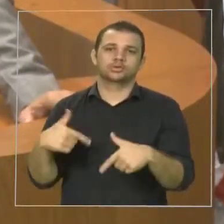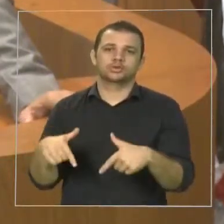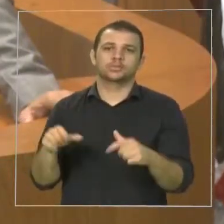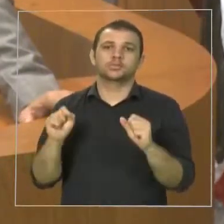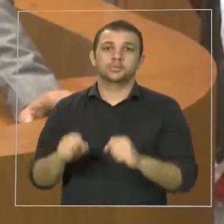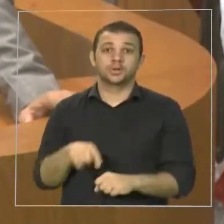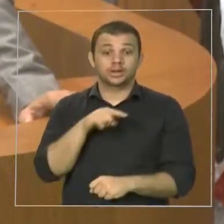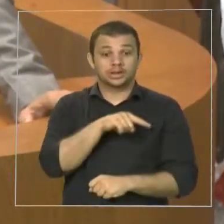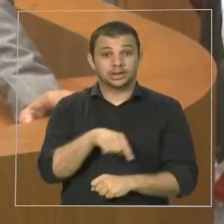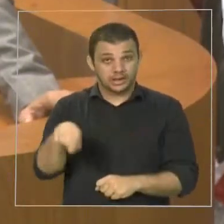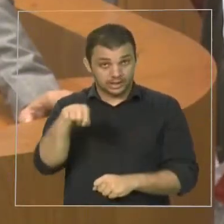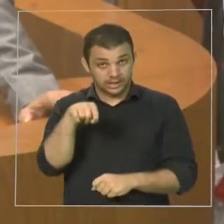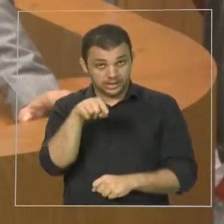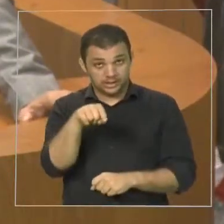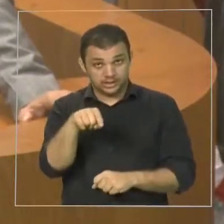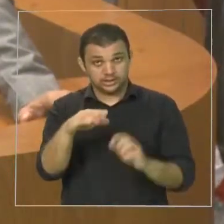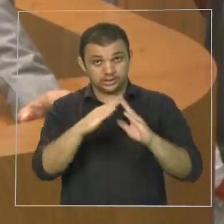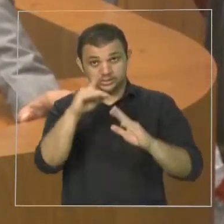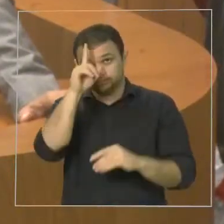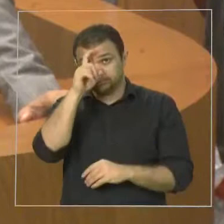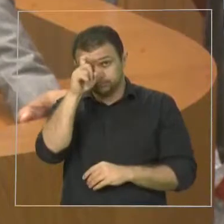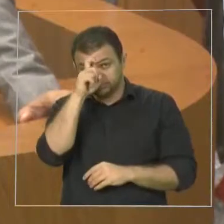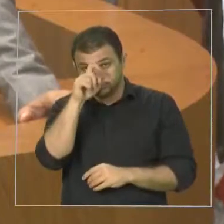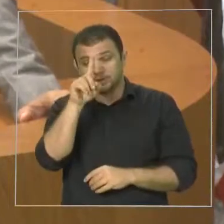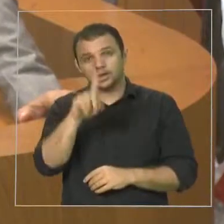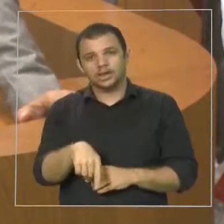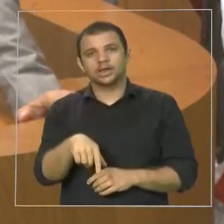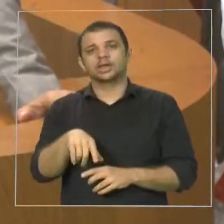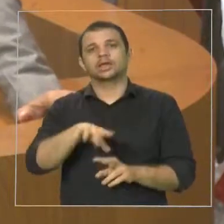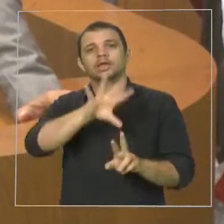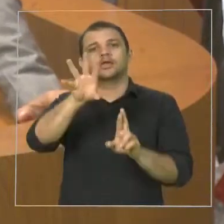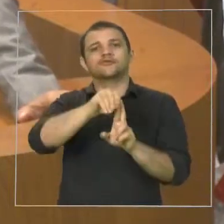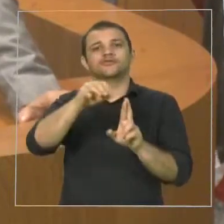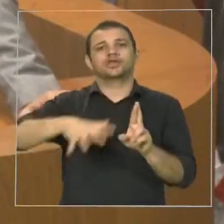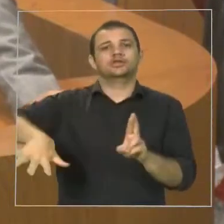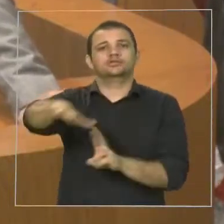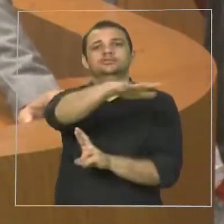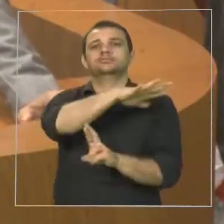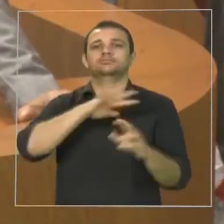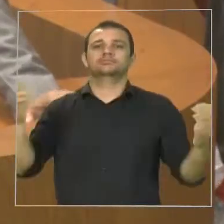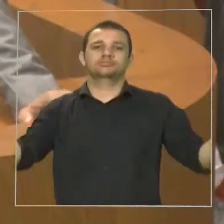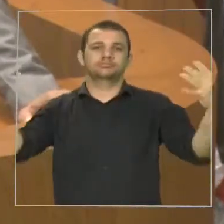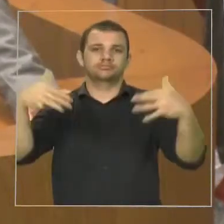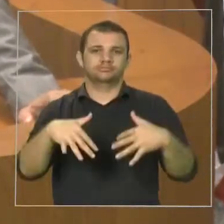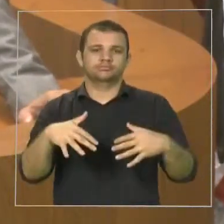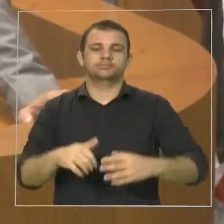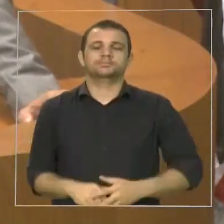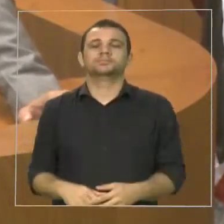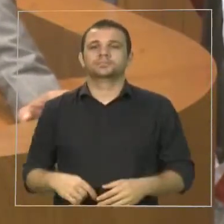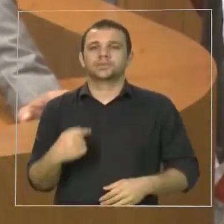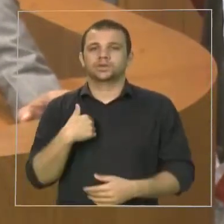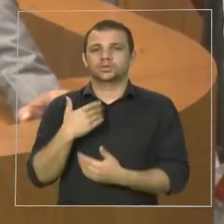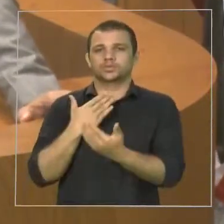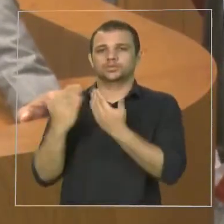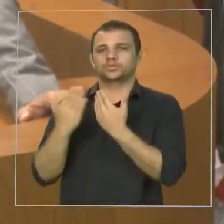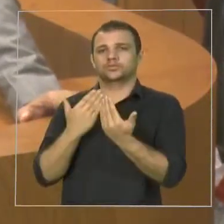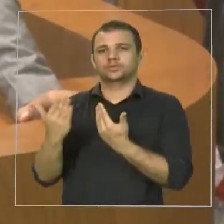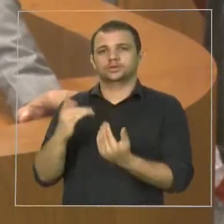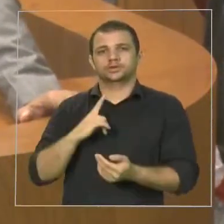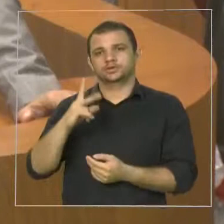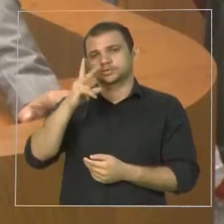de referência para a região. Eu estive lá conversando com os funcionários,